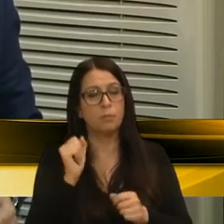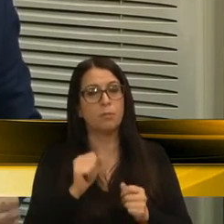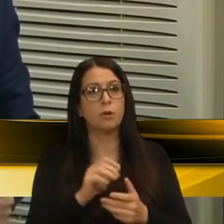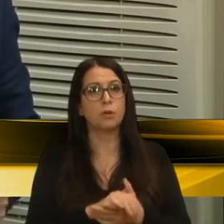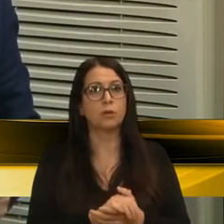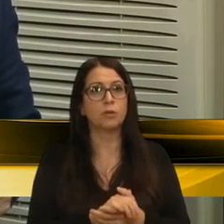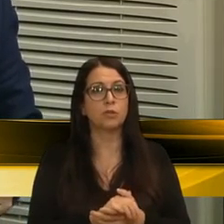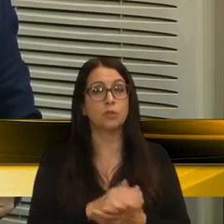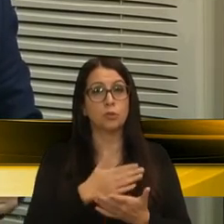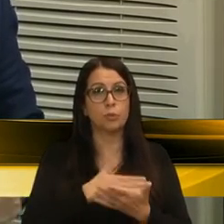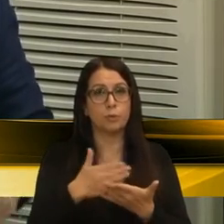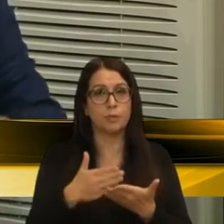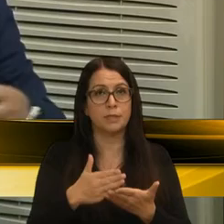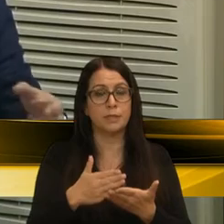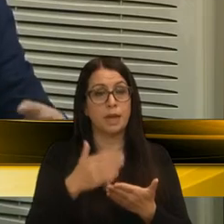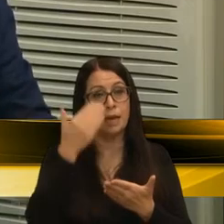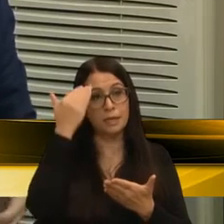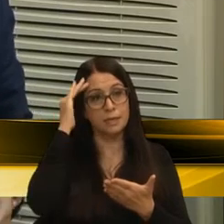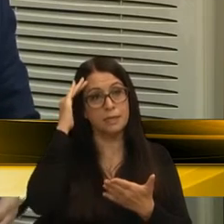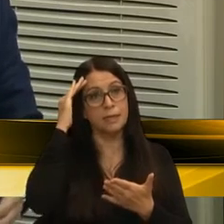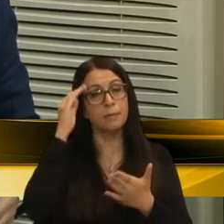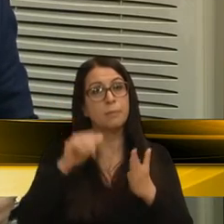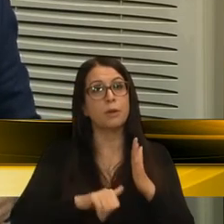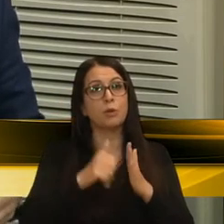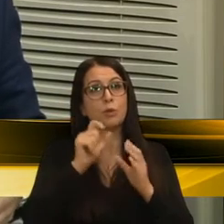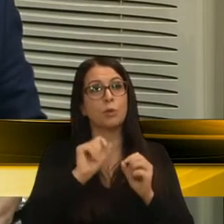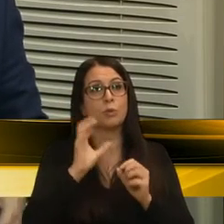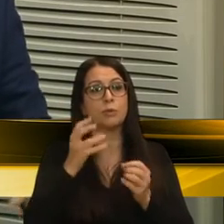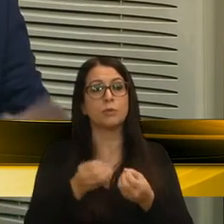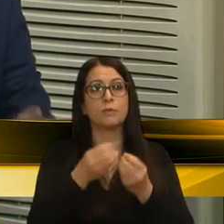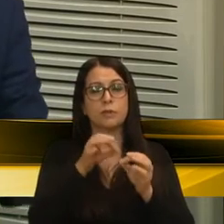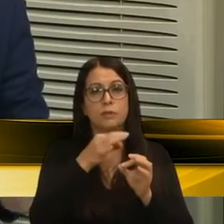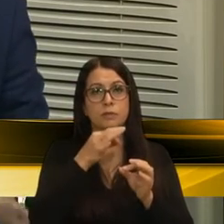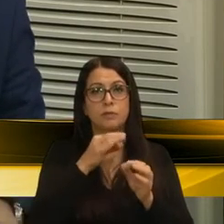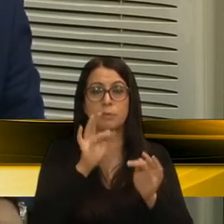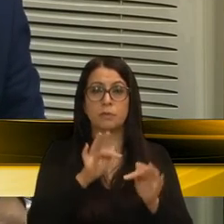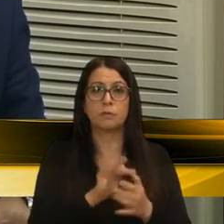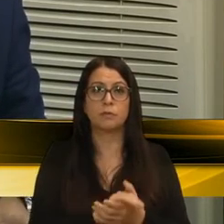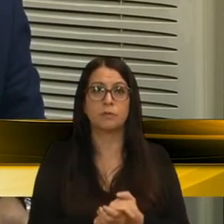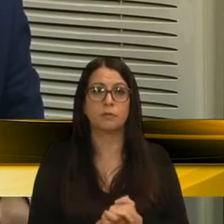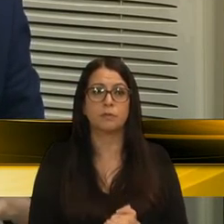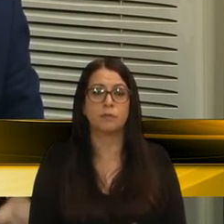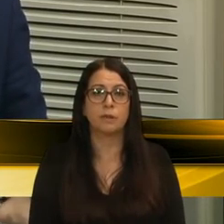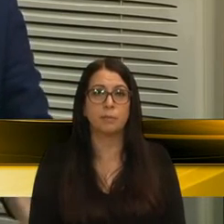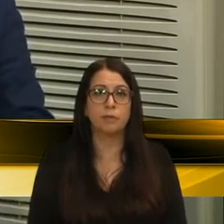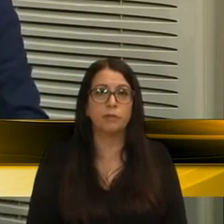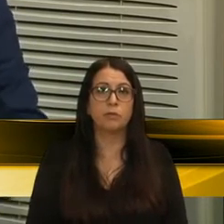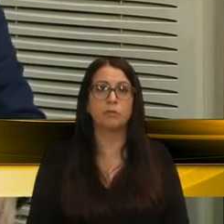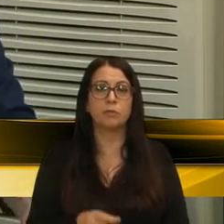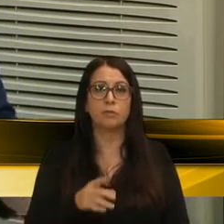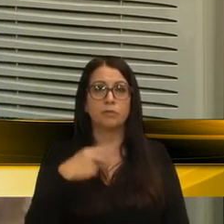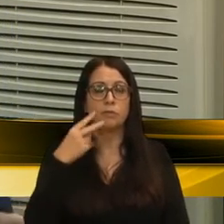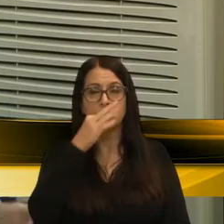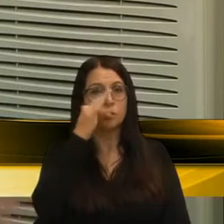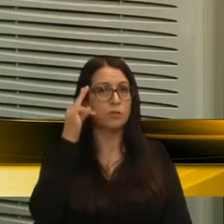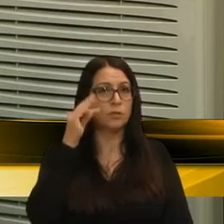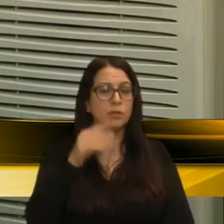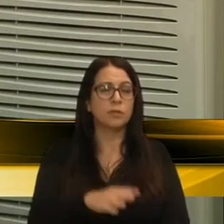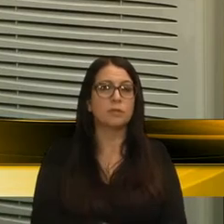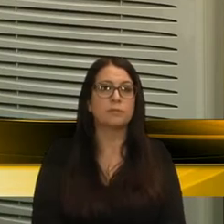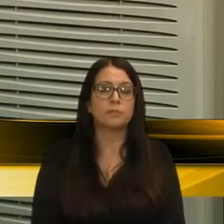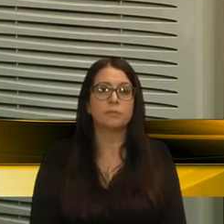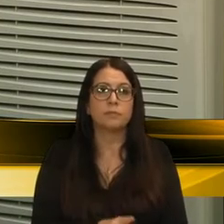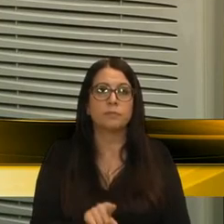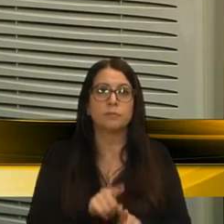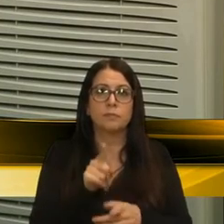começar a entender um pouco melhor o que aconteceu na festa e pra finalizar o vereador tatiana vai falar depois talvez não vá tocar nesse assunto